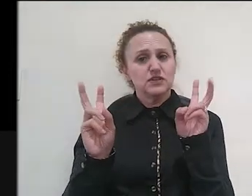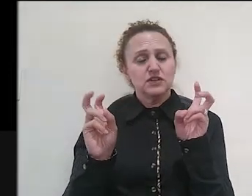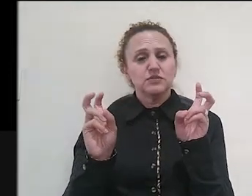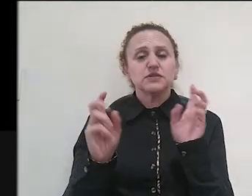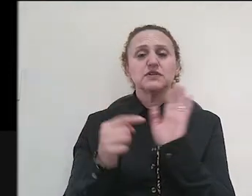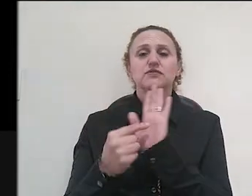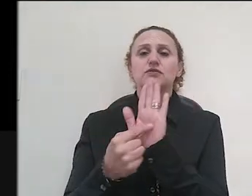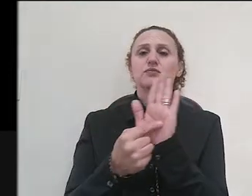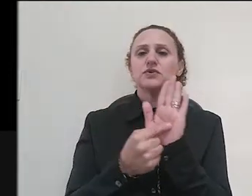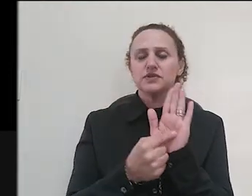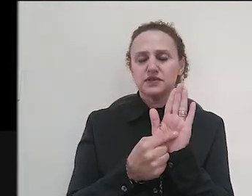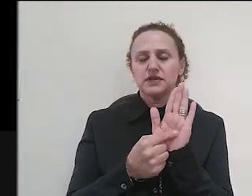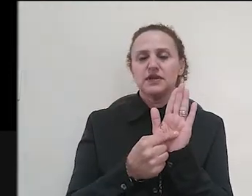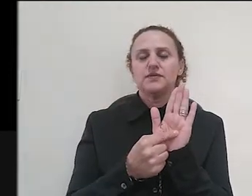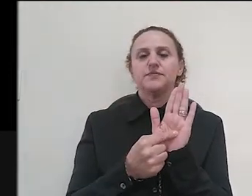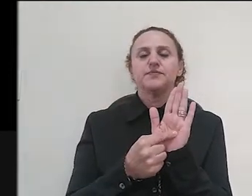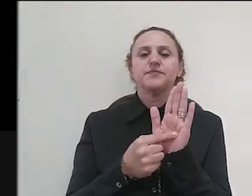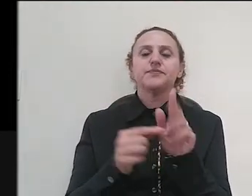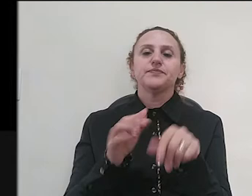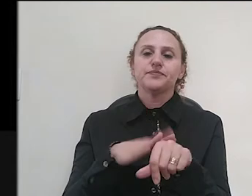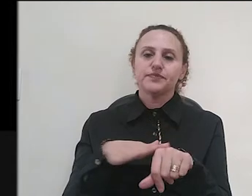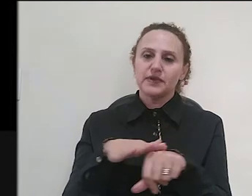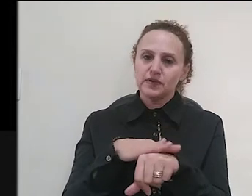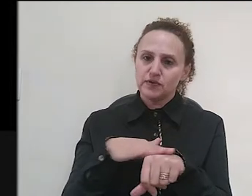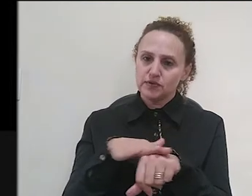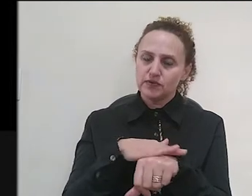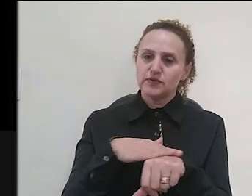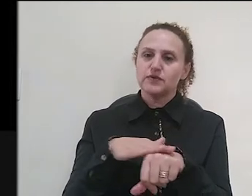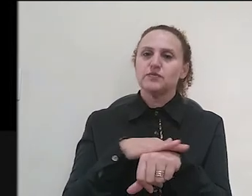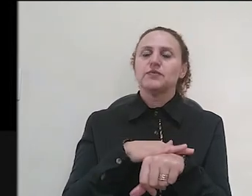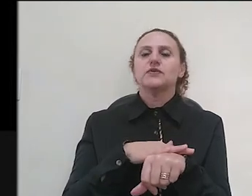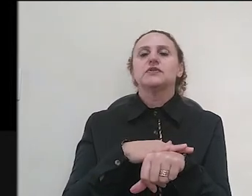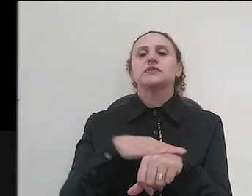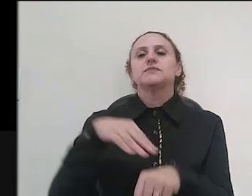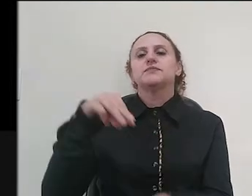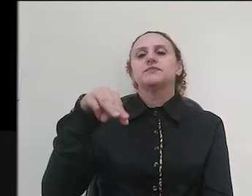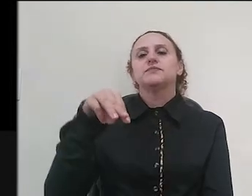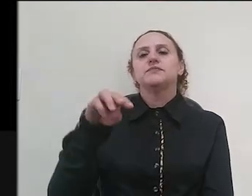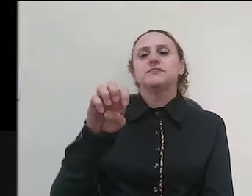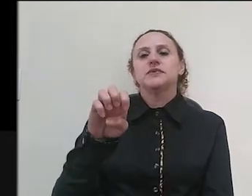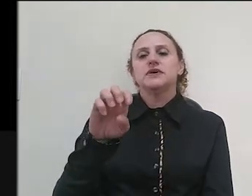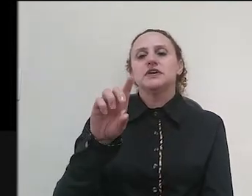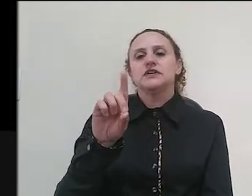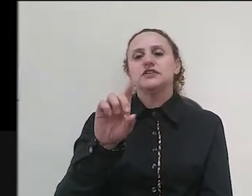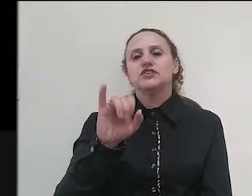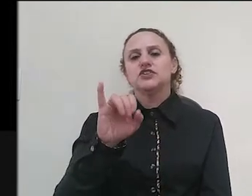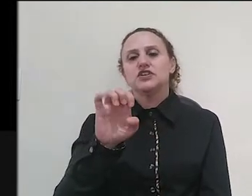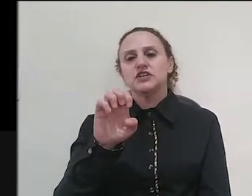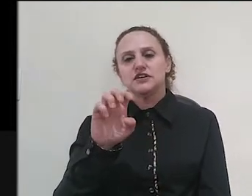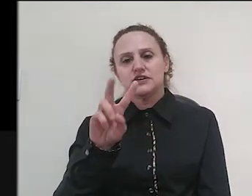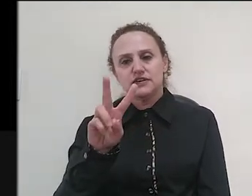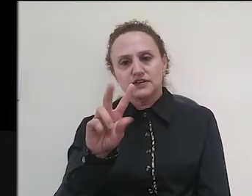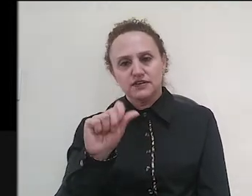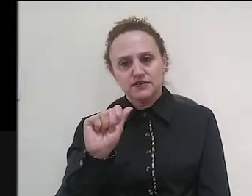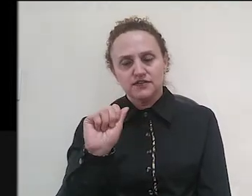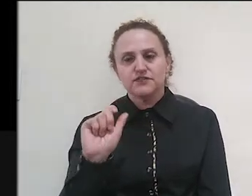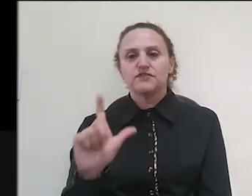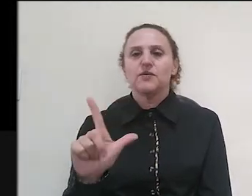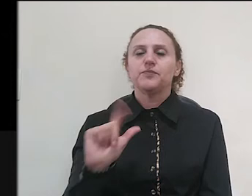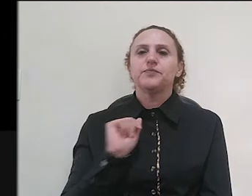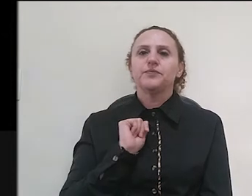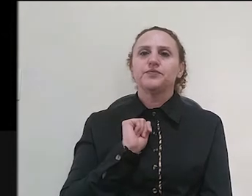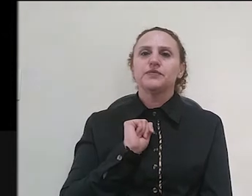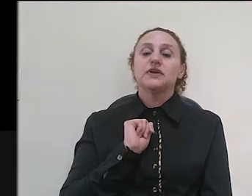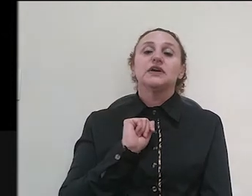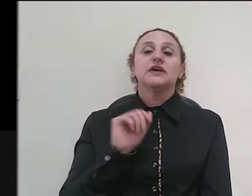prosa medieval, né? E essa prosa medieval, ela vai ser questionada depois no Renascimento com a obra do